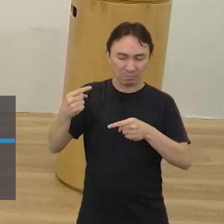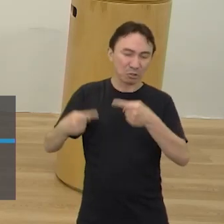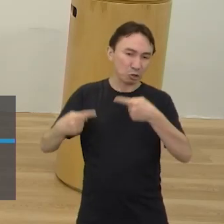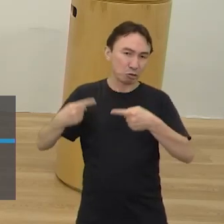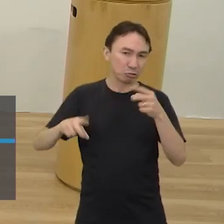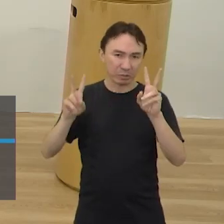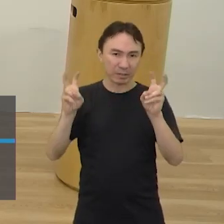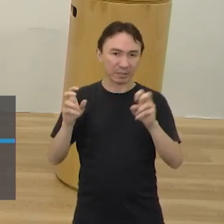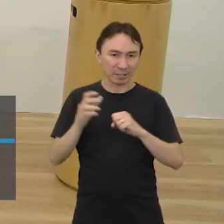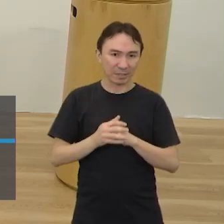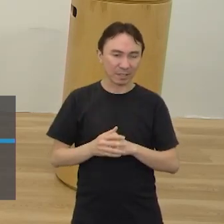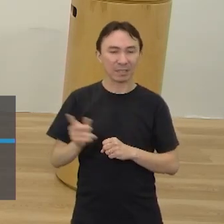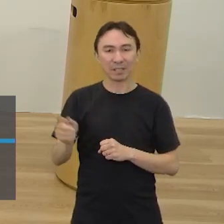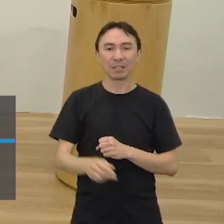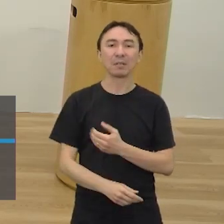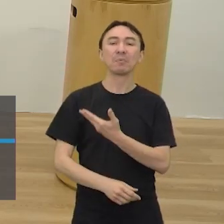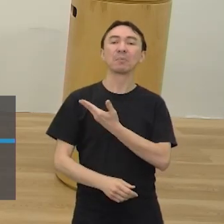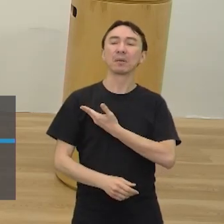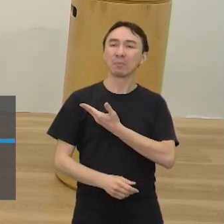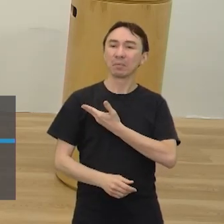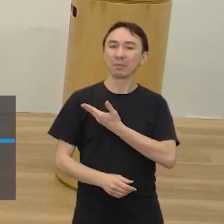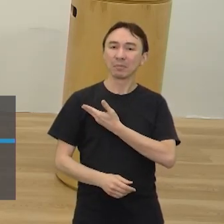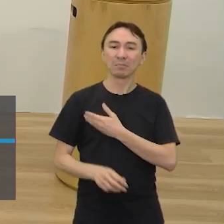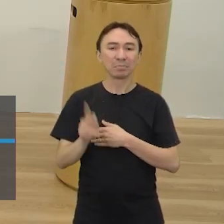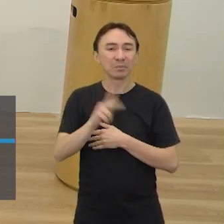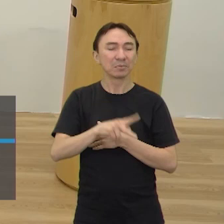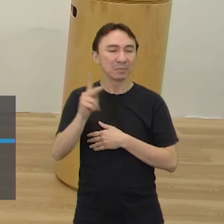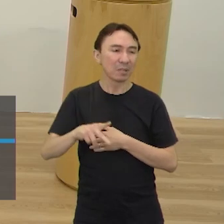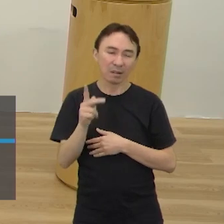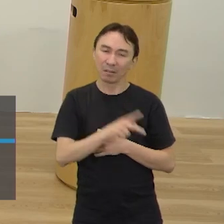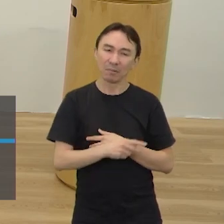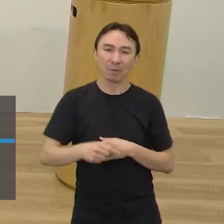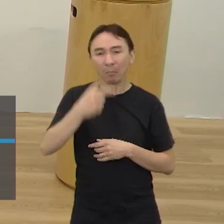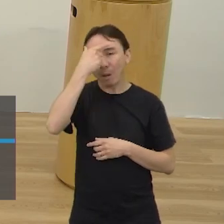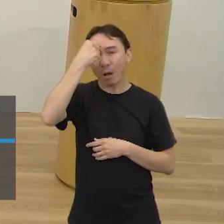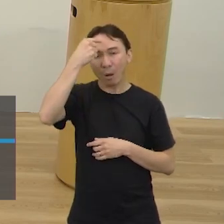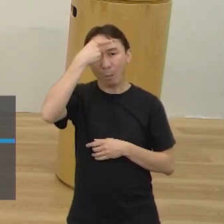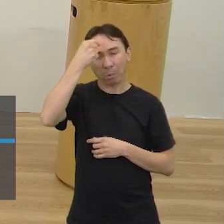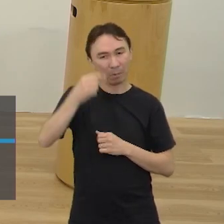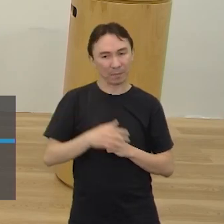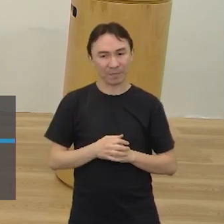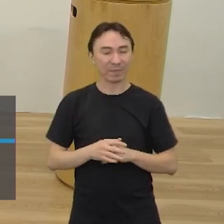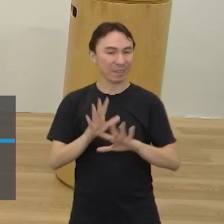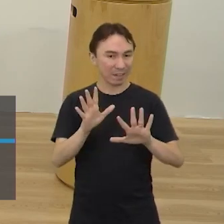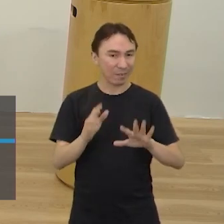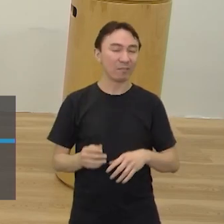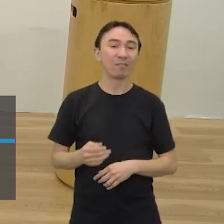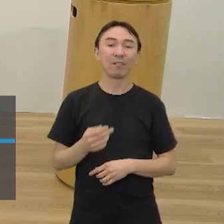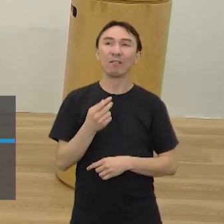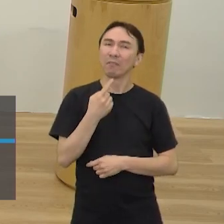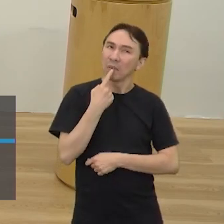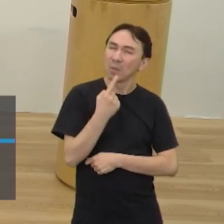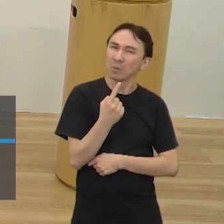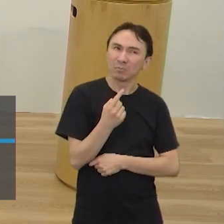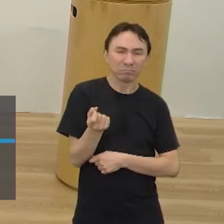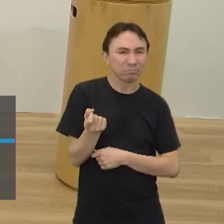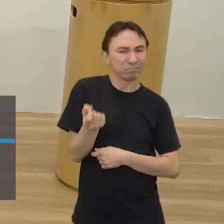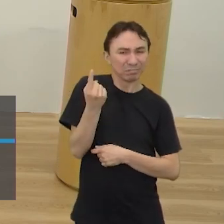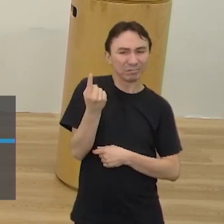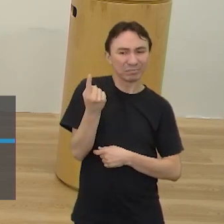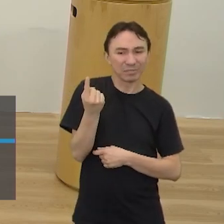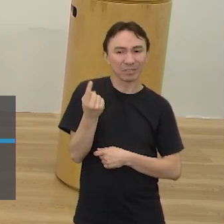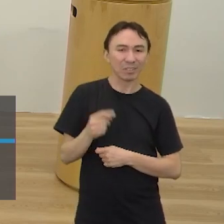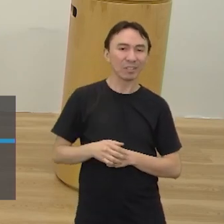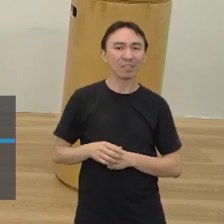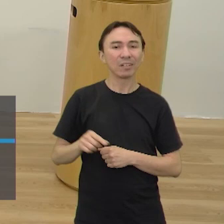colega minha, professora da universidade, e ela falou uma coisa muito curiosa. A gente, de forma comum, chama uma